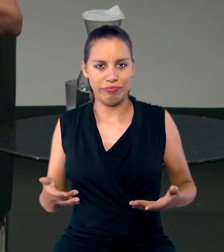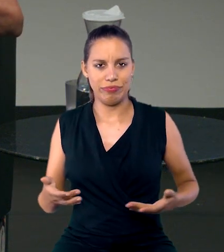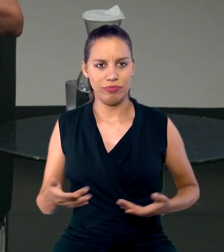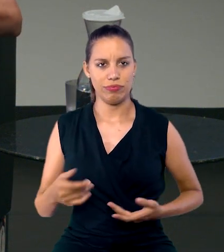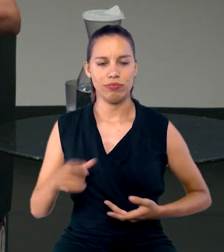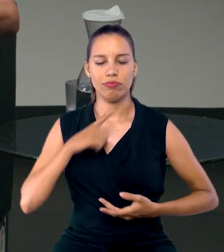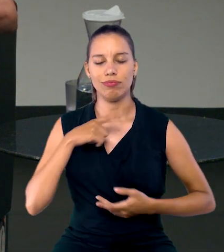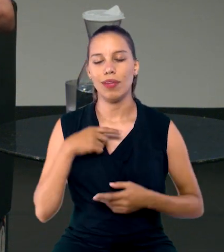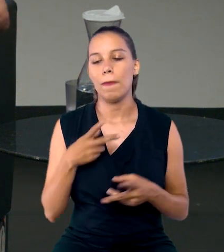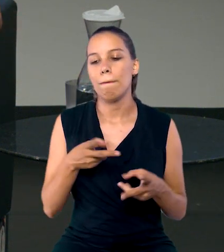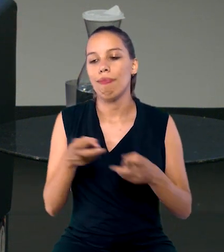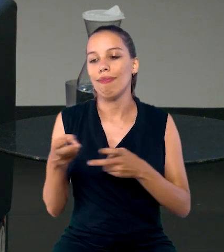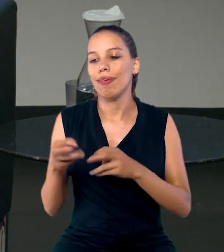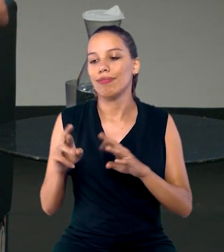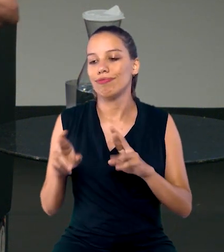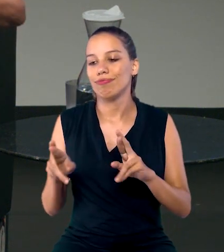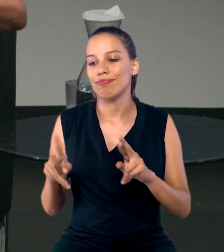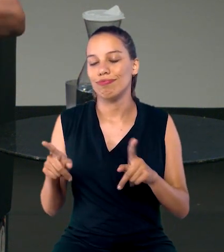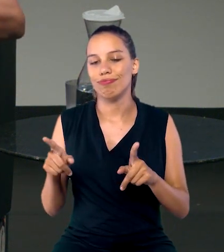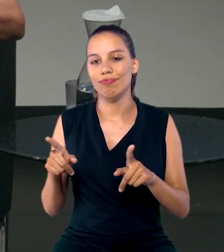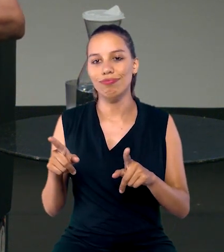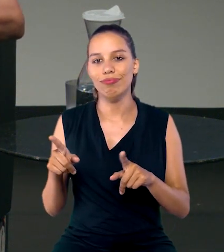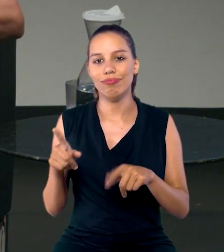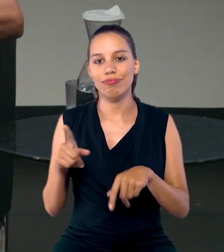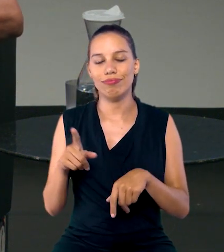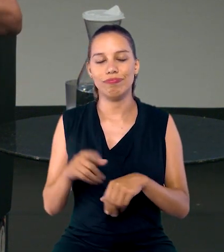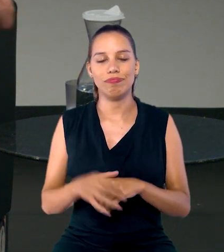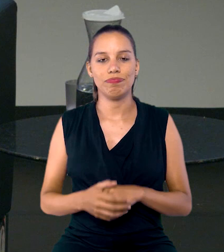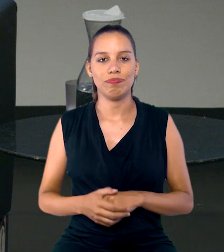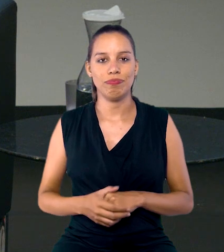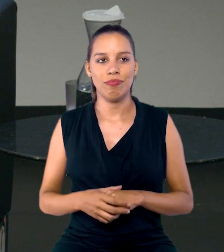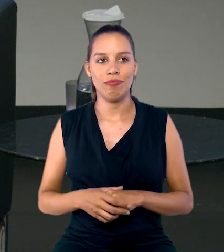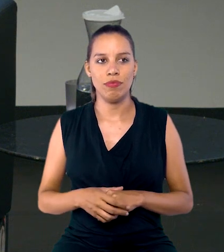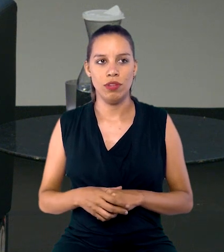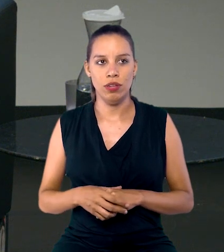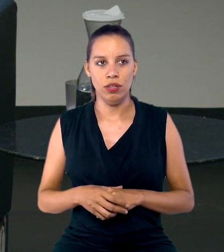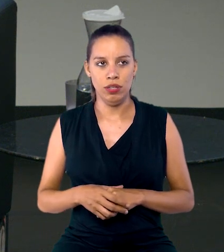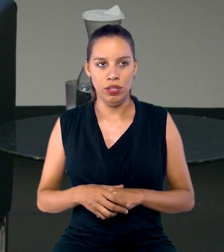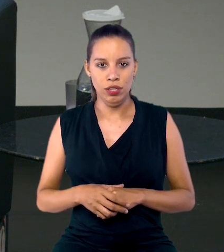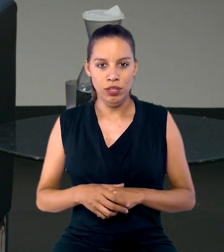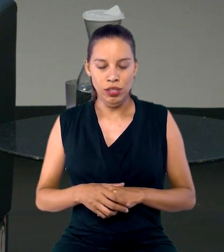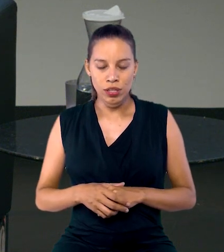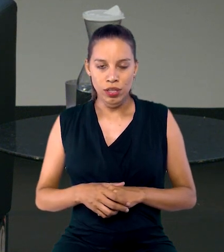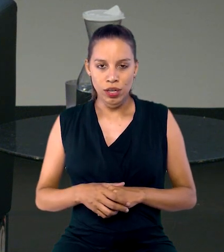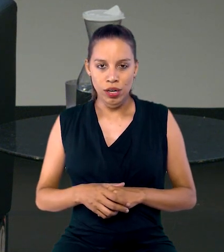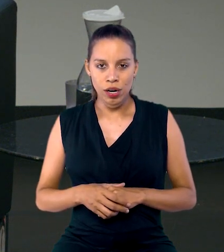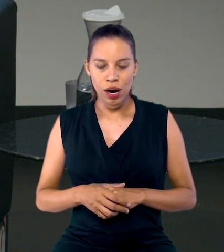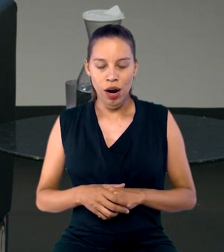uma percepção completamente diferente do tempo foi